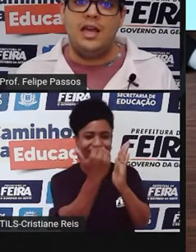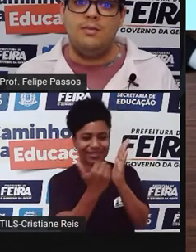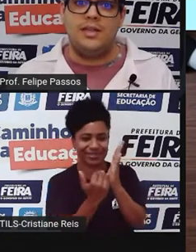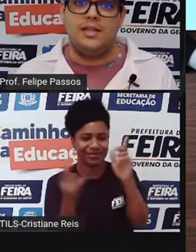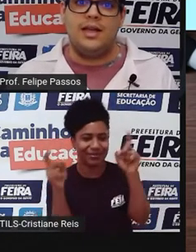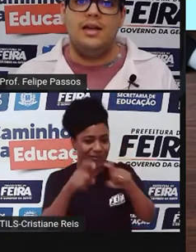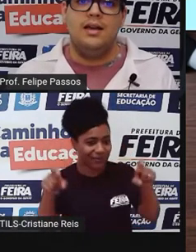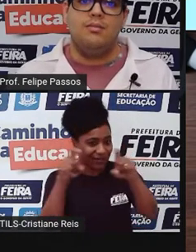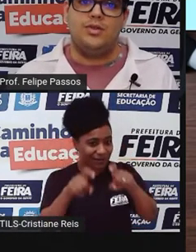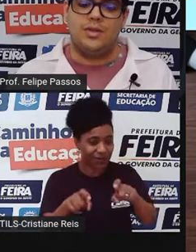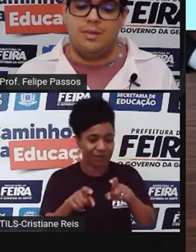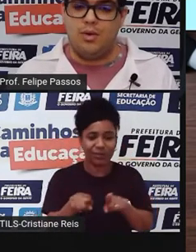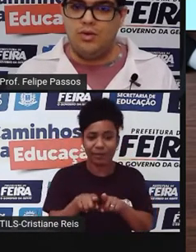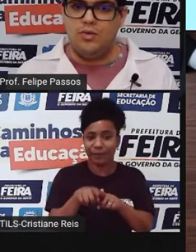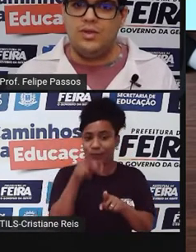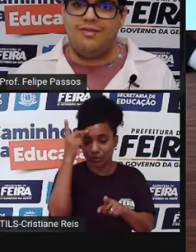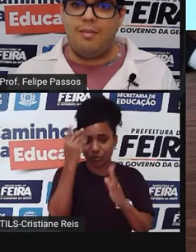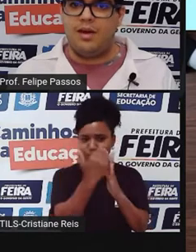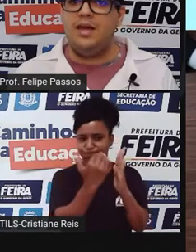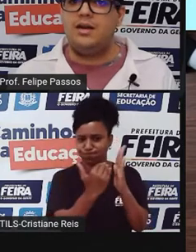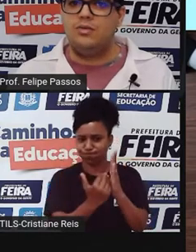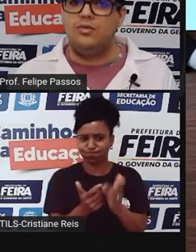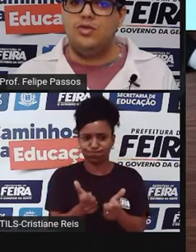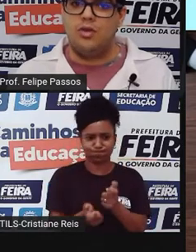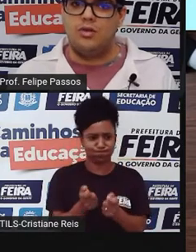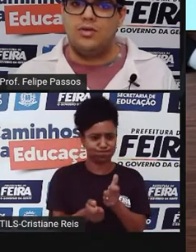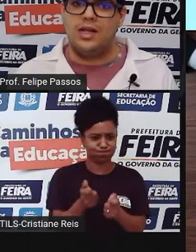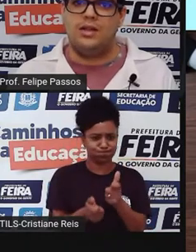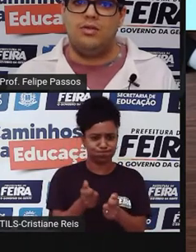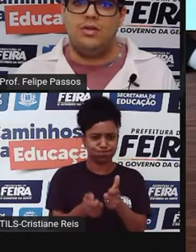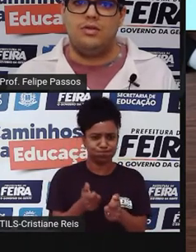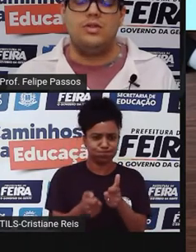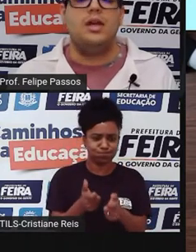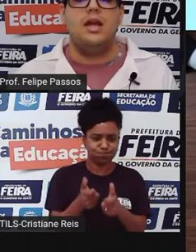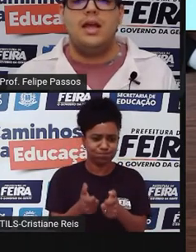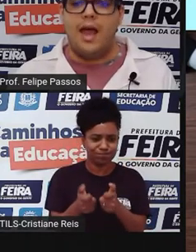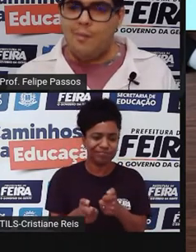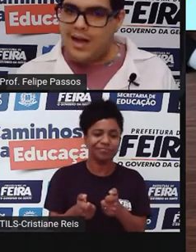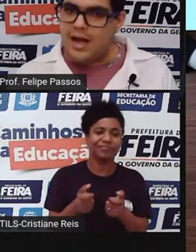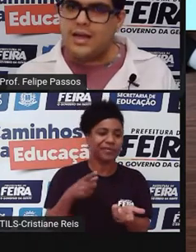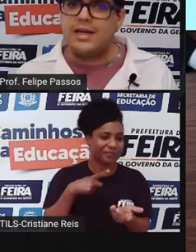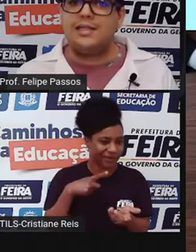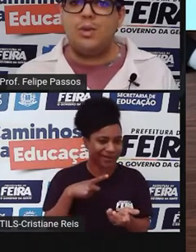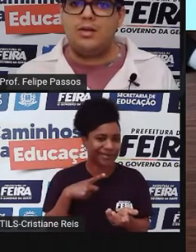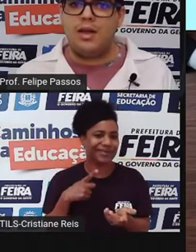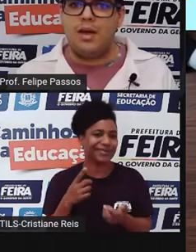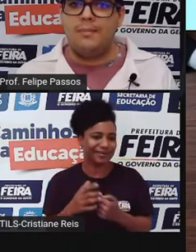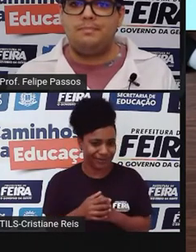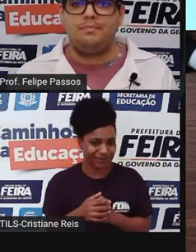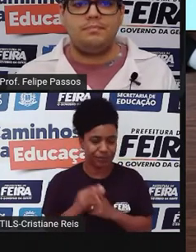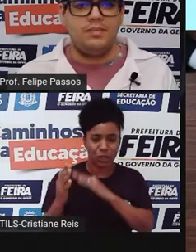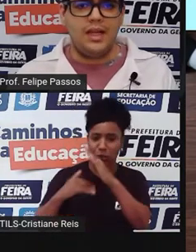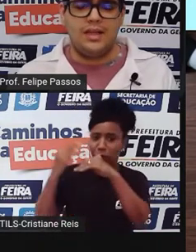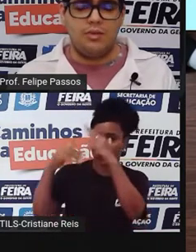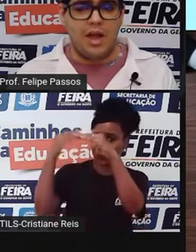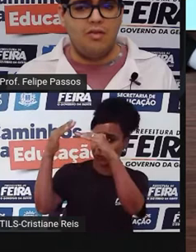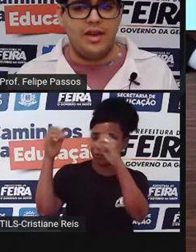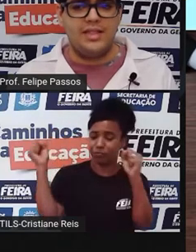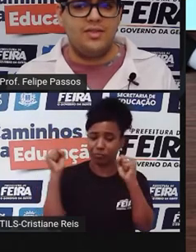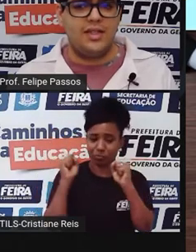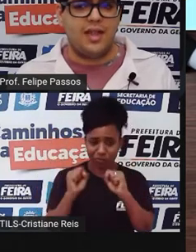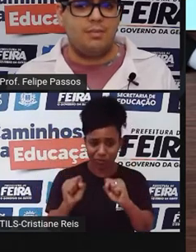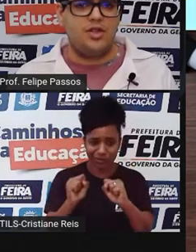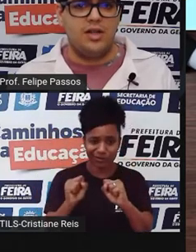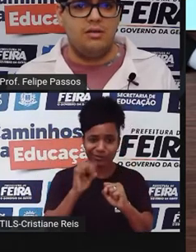de games, né? Pessoas que produzem, fabricam os jogos eletrônicos. É um mercado em crescimento também. Então,